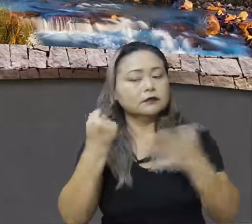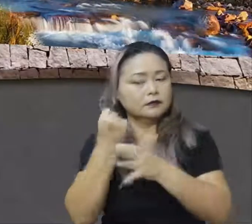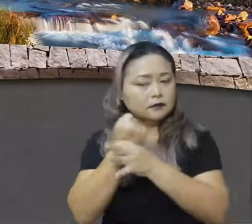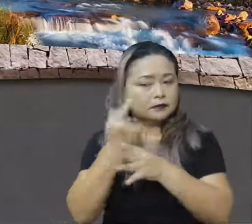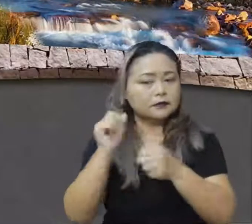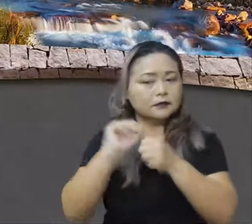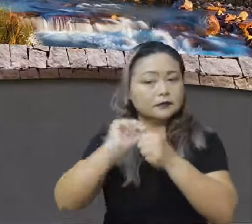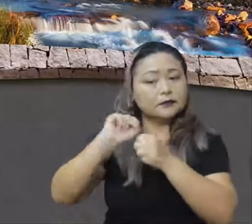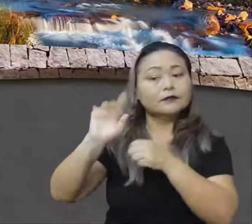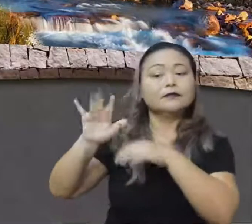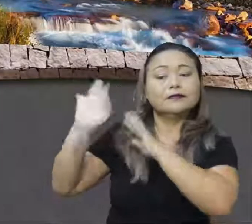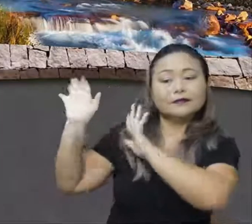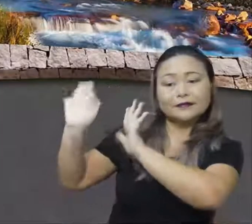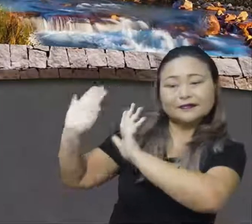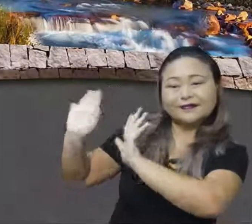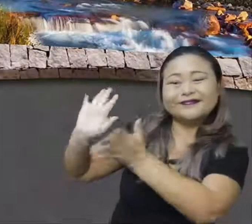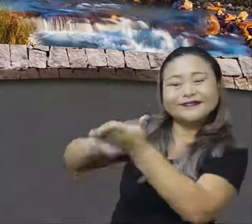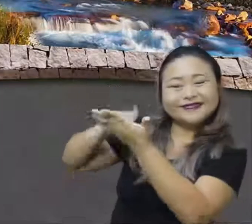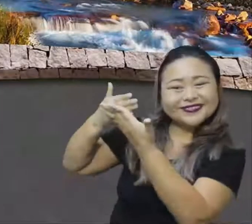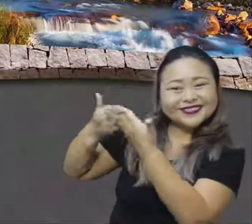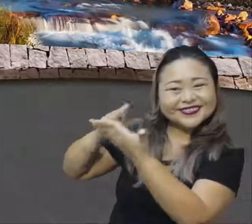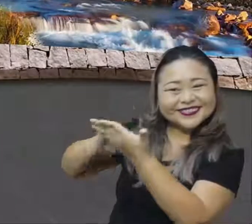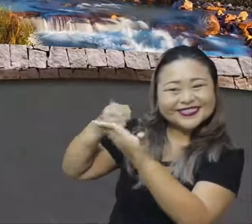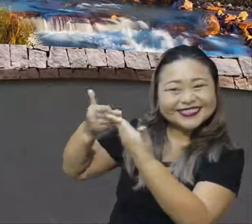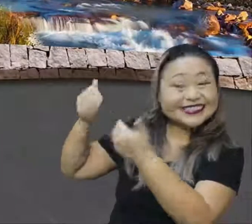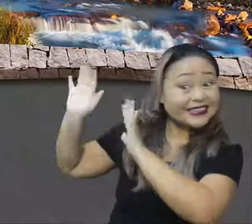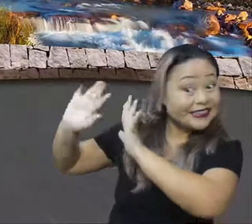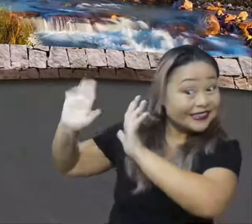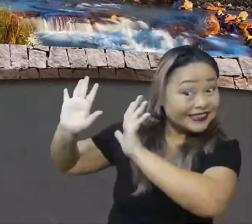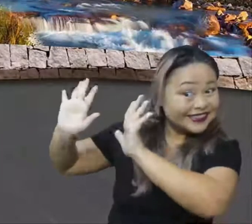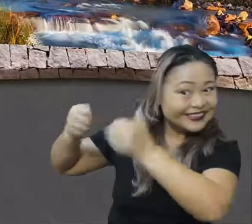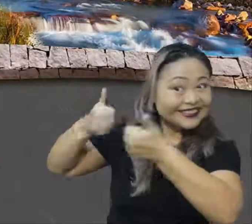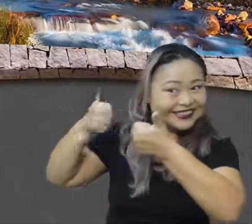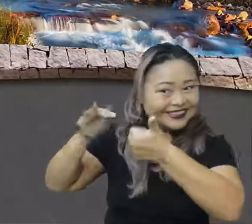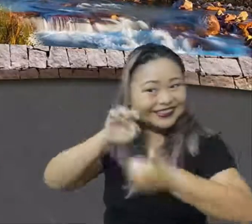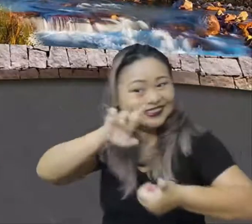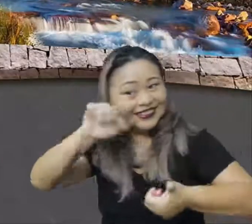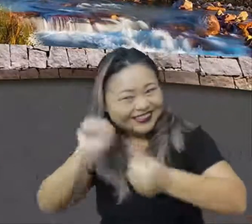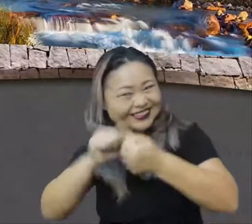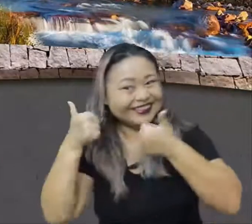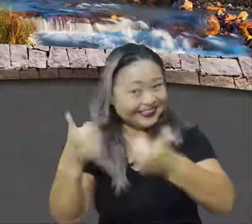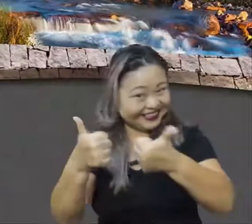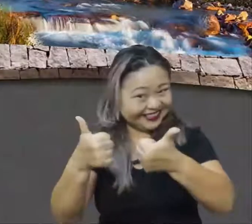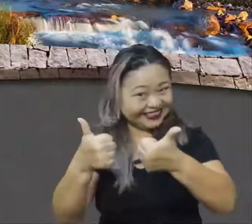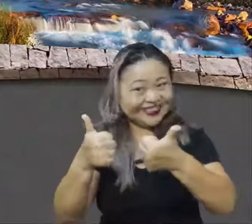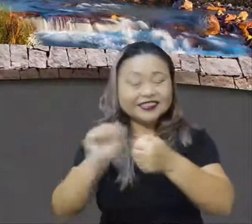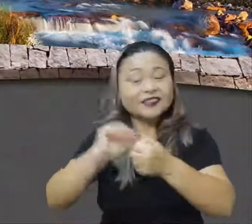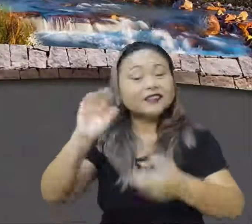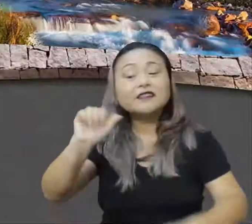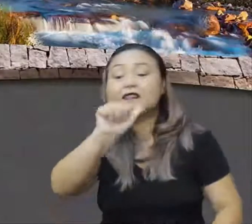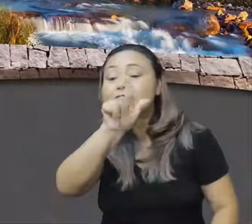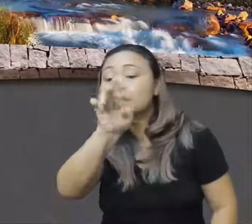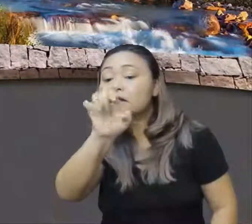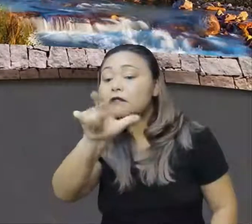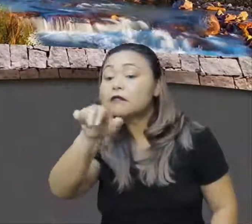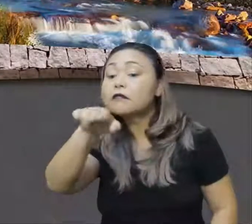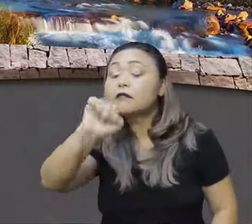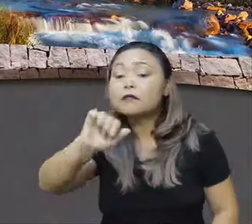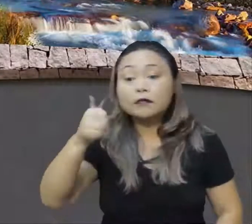Eu com a minha querida intérprete, olha aí, ó, ela é fera demais, Aldelina.